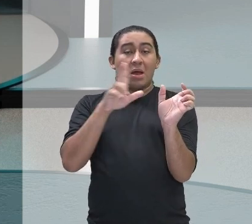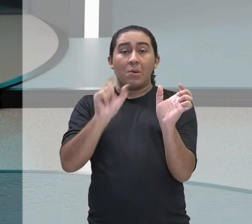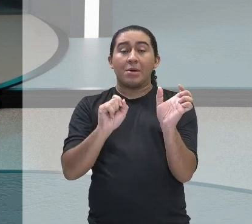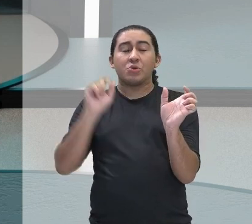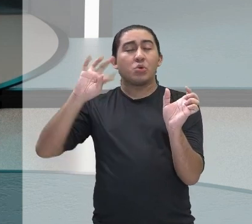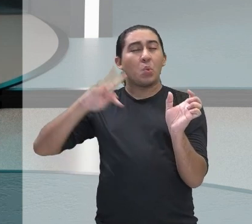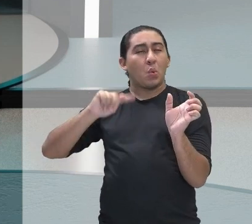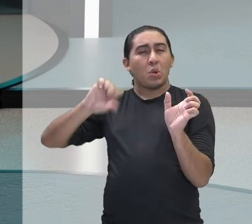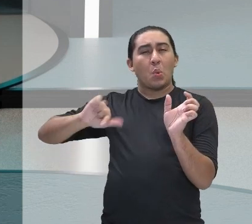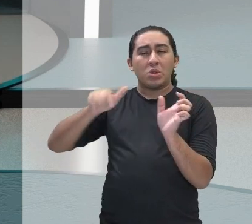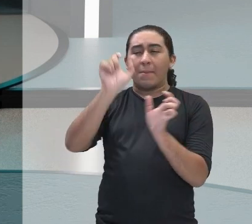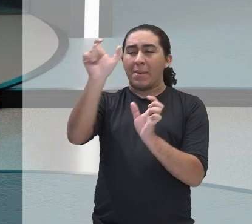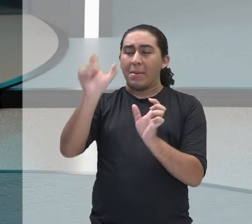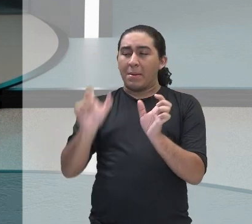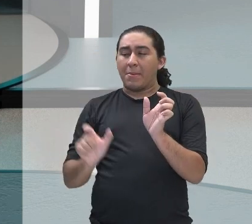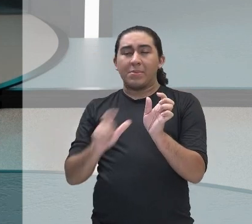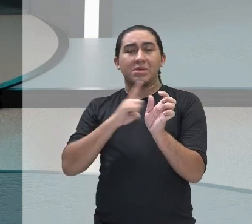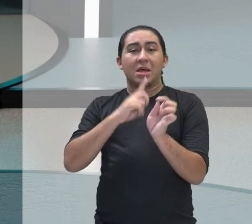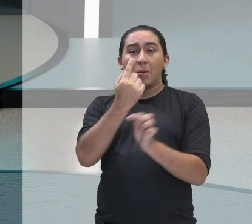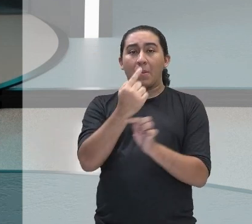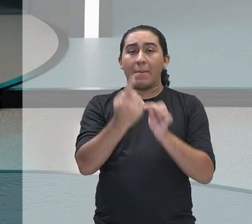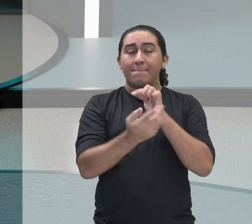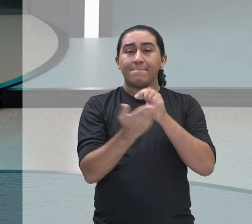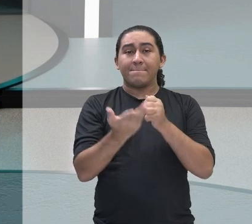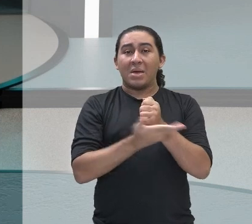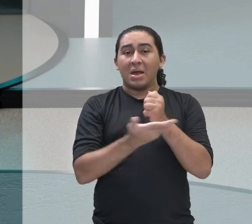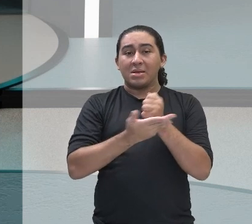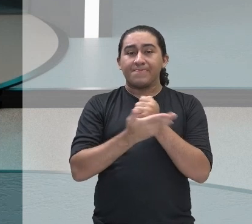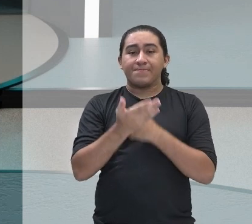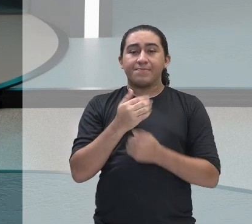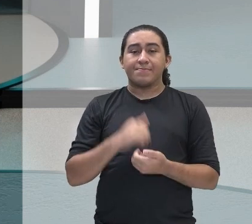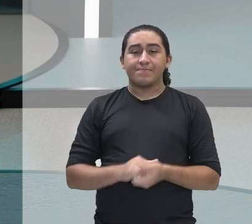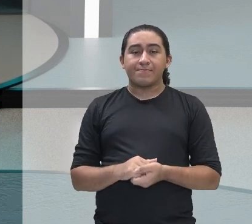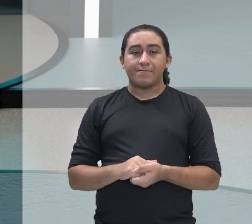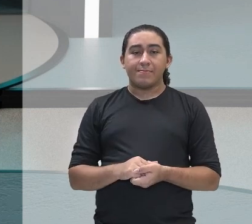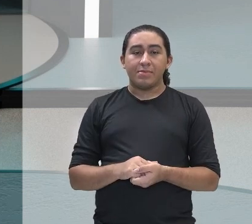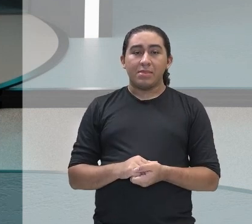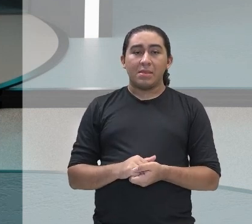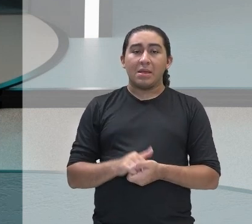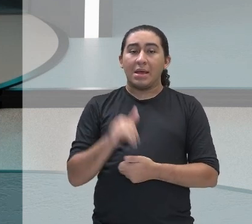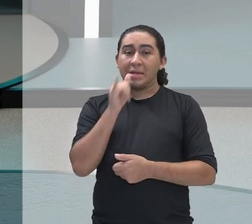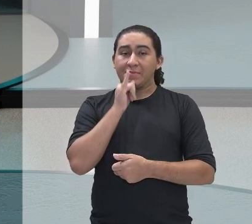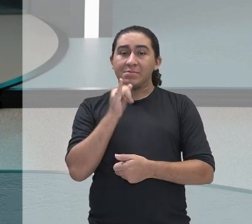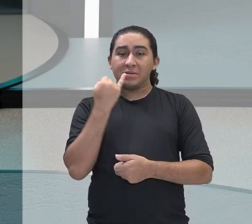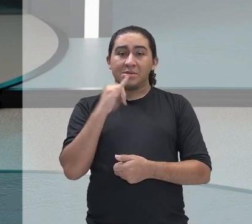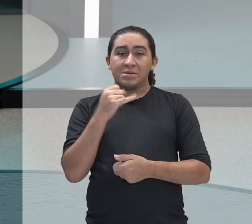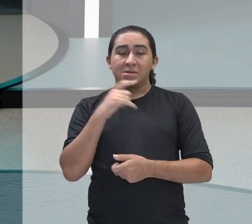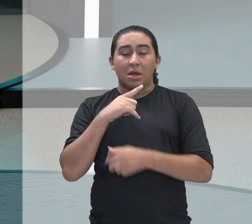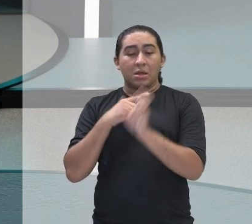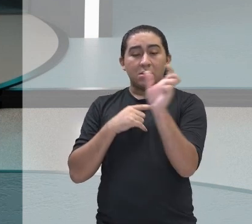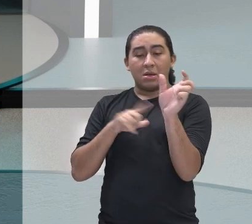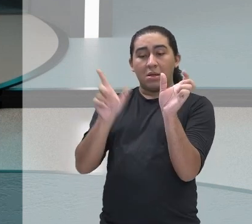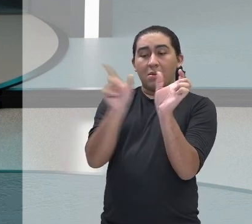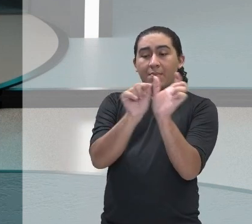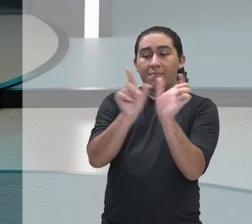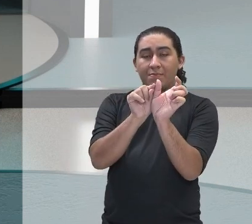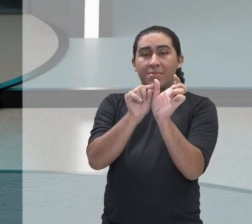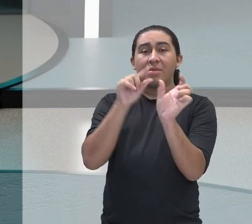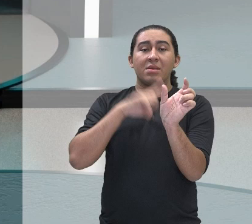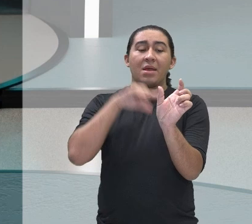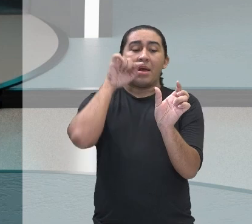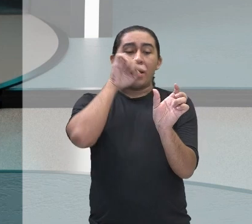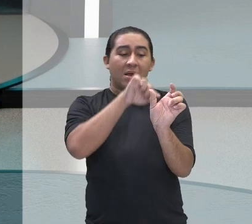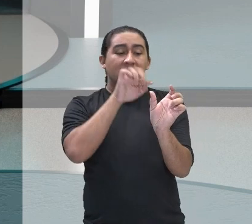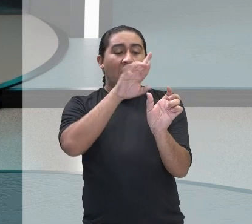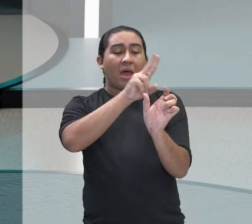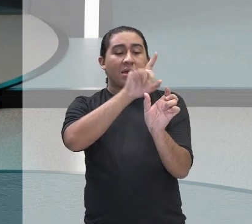outras palavras, né? Quando eu ligo o prefixo ou um sufixo a esse radical, vai se